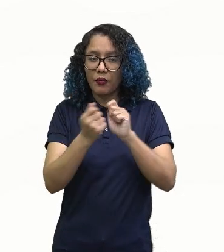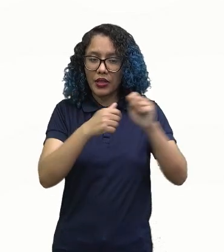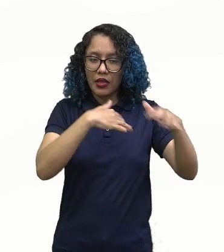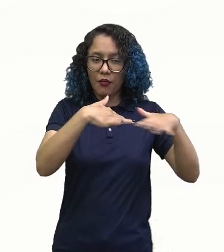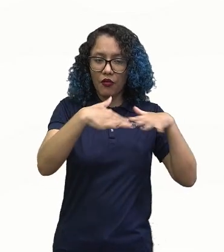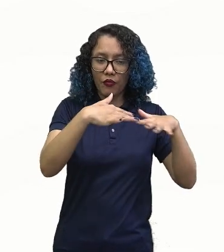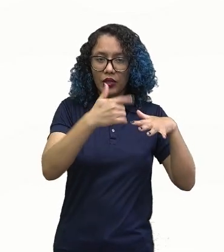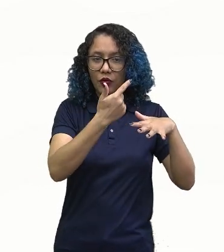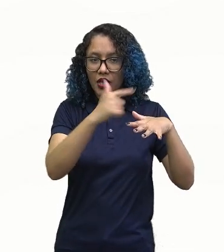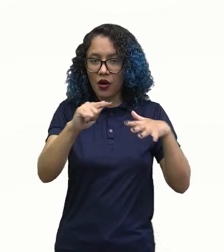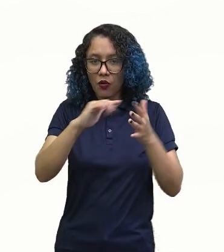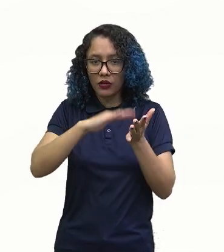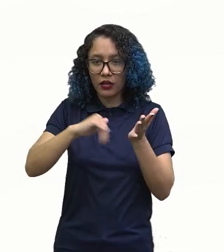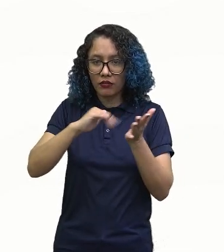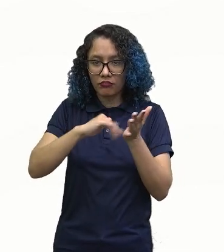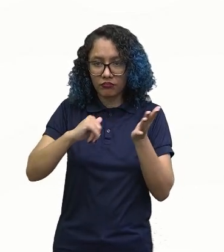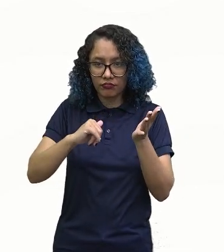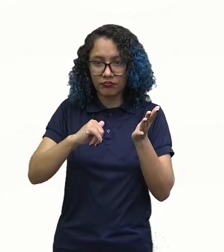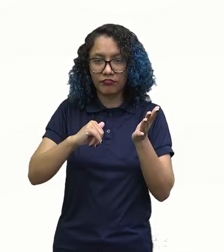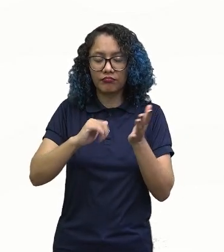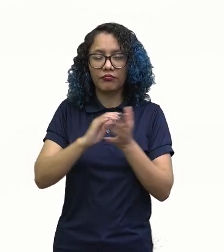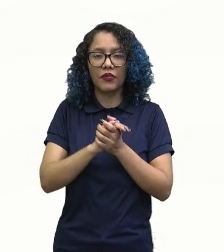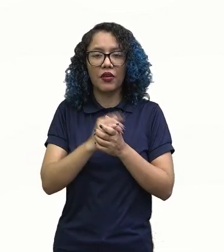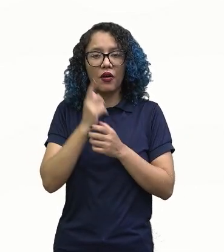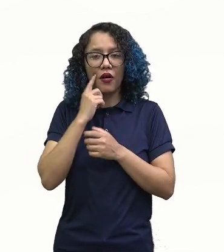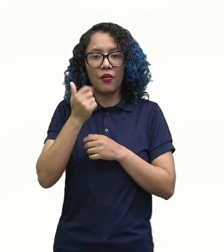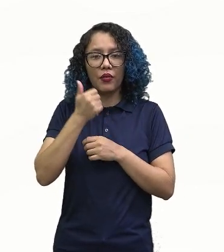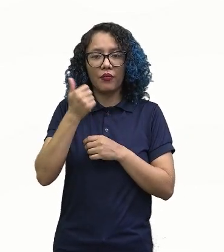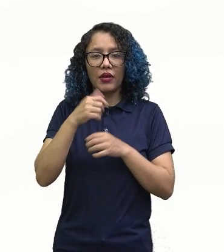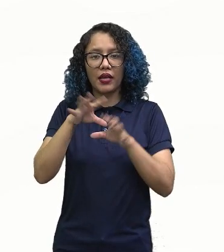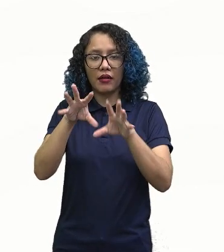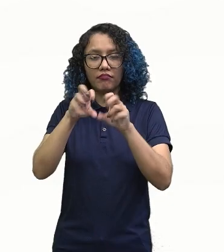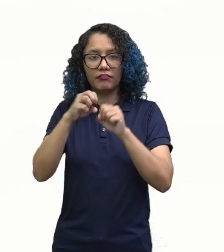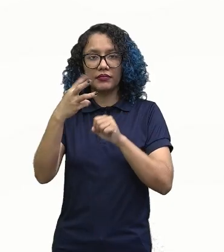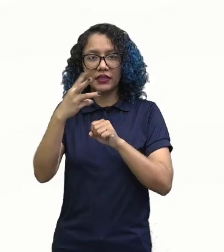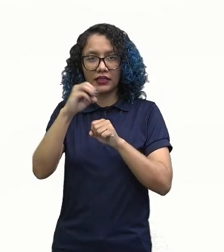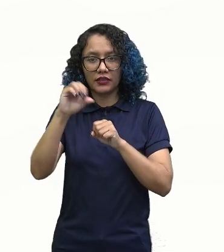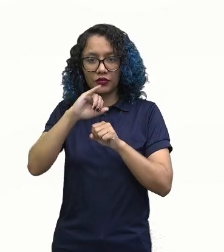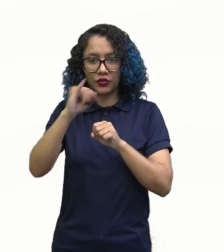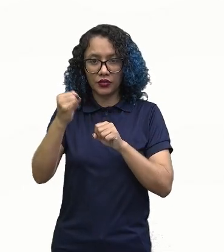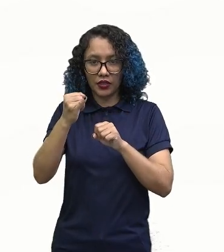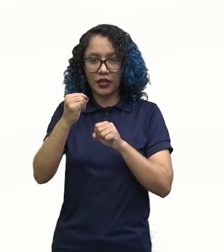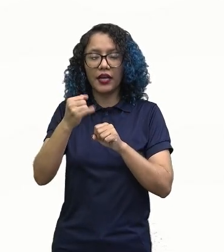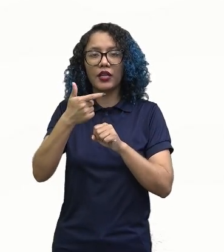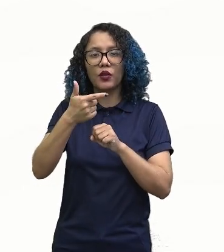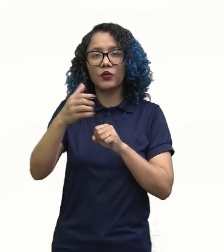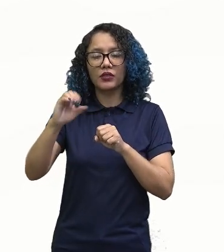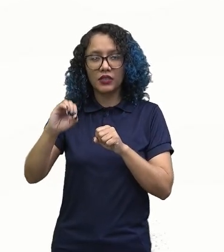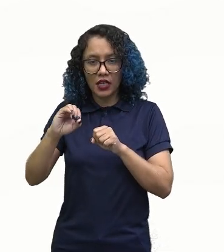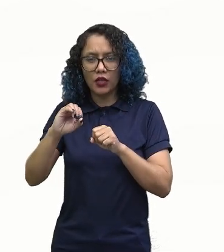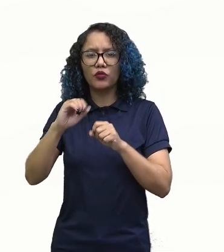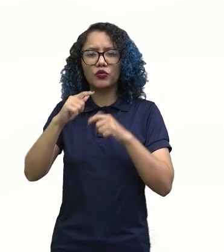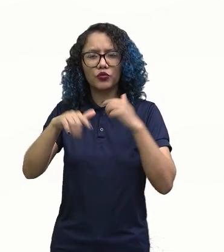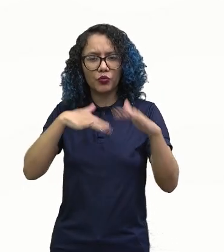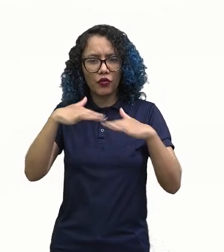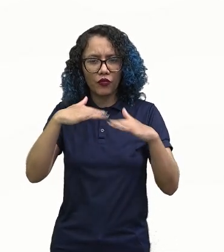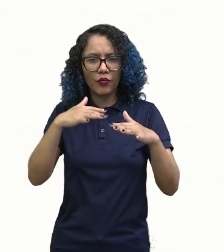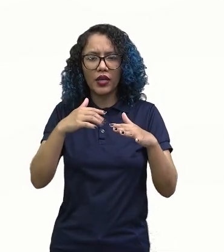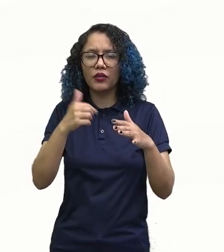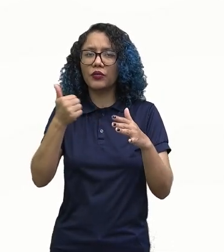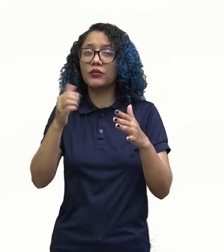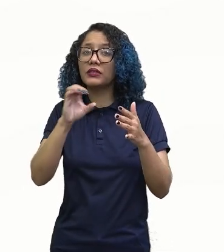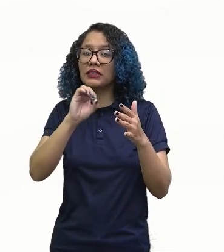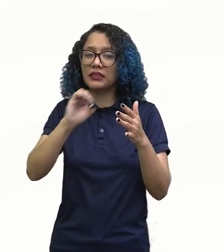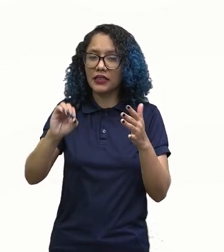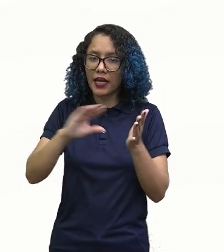por exemplo, recebe 300 joules, 200 ela produz trabalho, 100 ela rejeita, 200 mais 100 lá dá